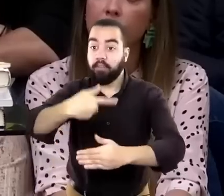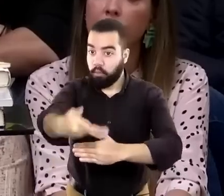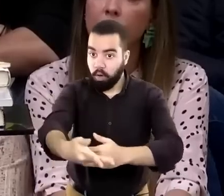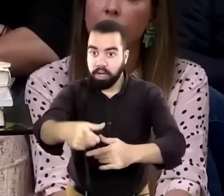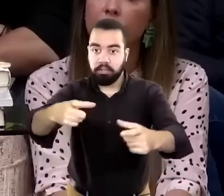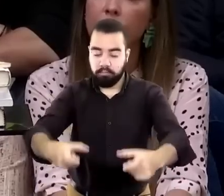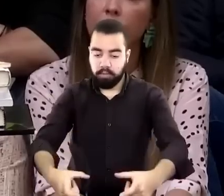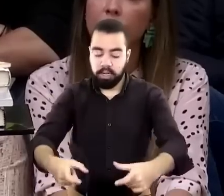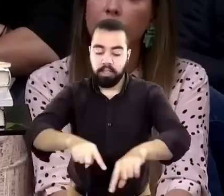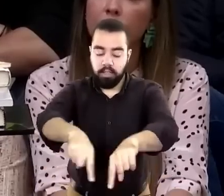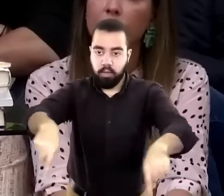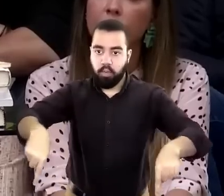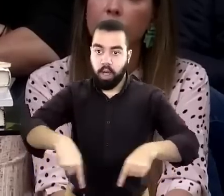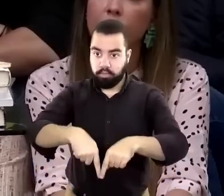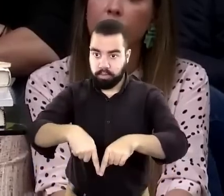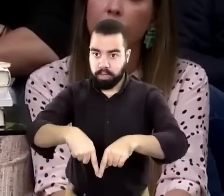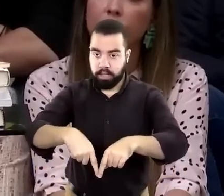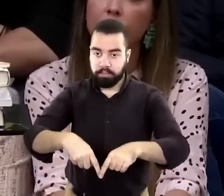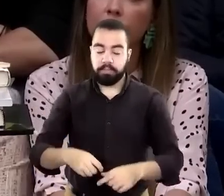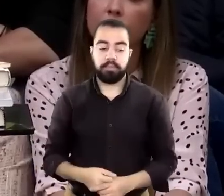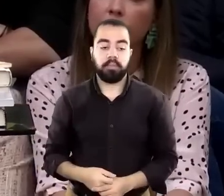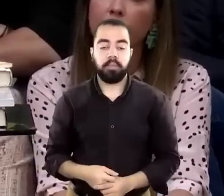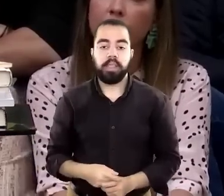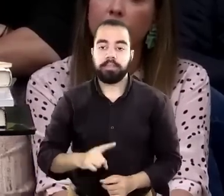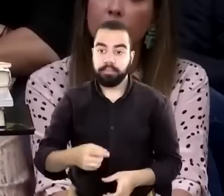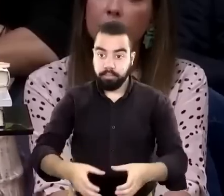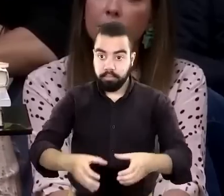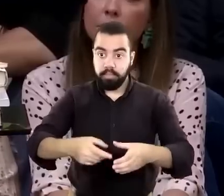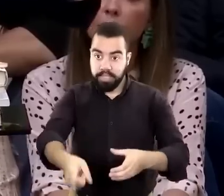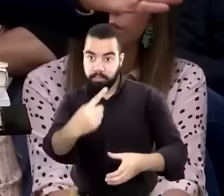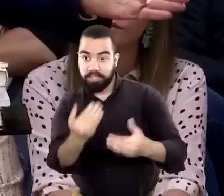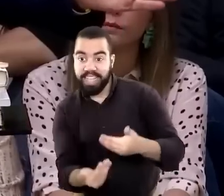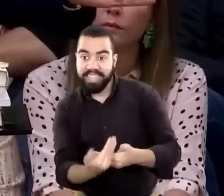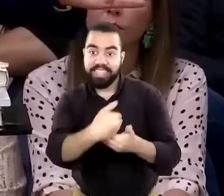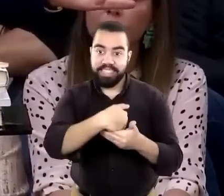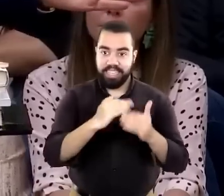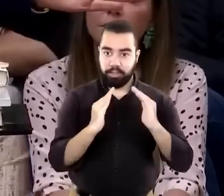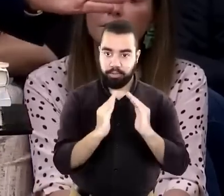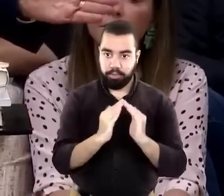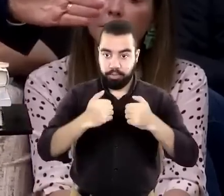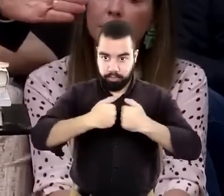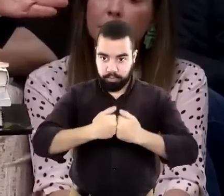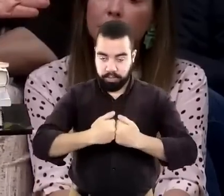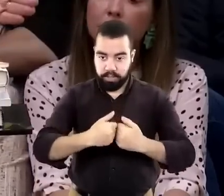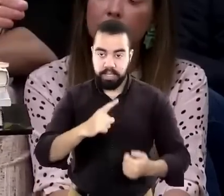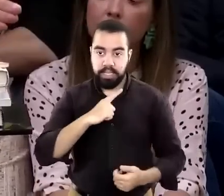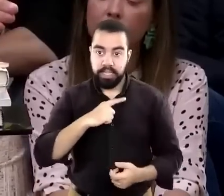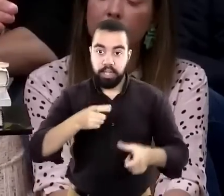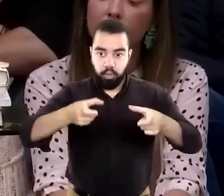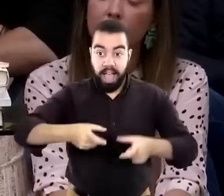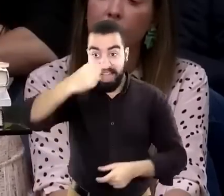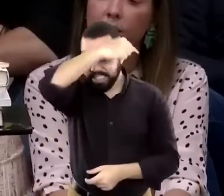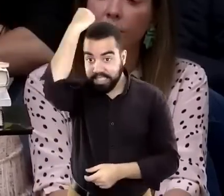bronze e a bacia com água. No lugar santo você tinha a mesa com os pães da proposição, o altar